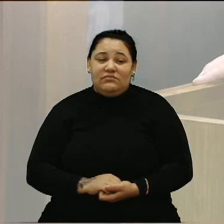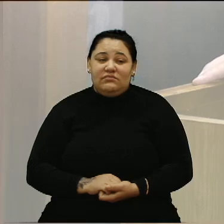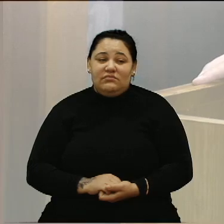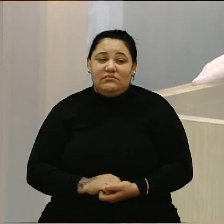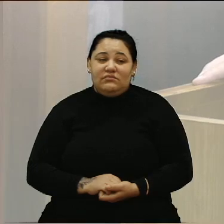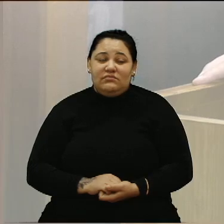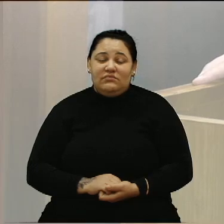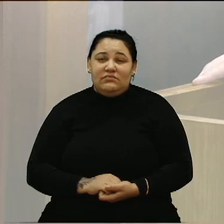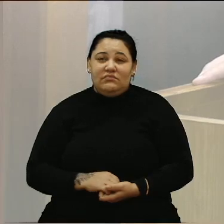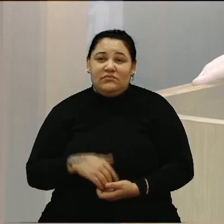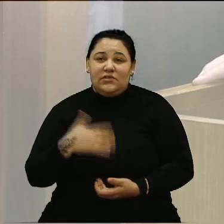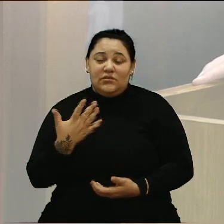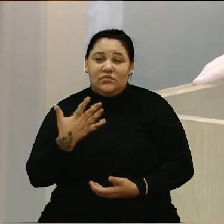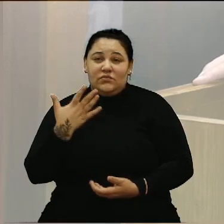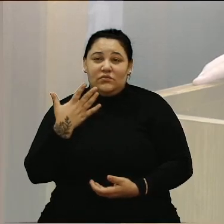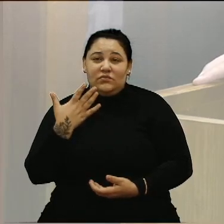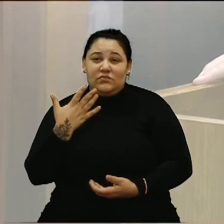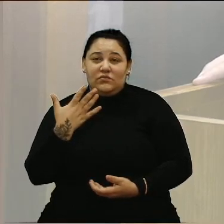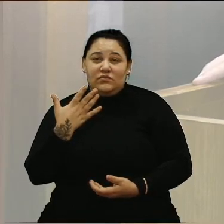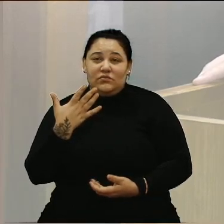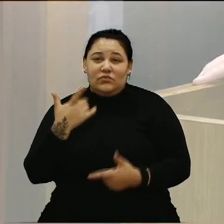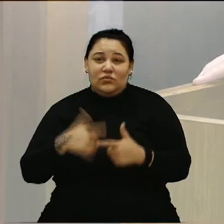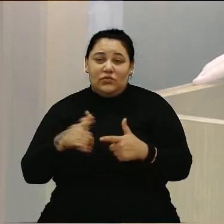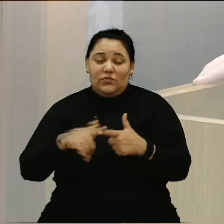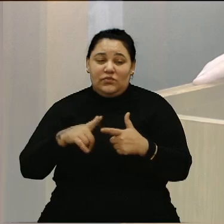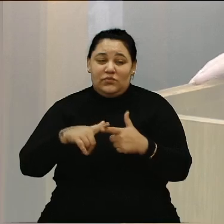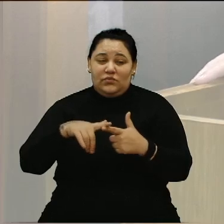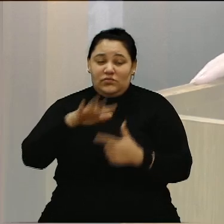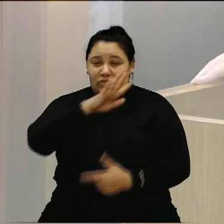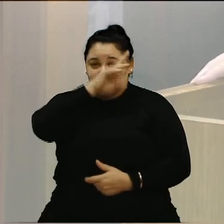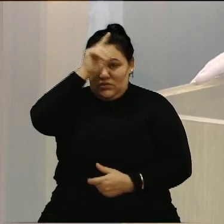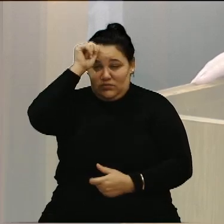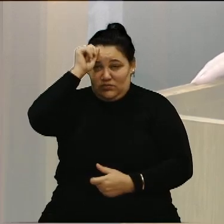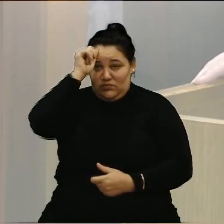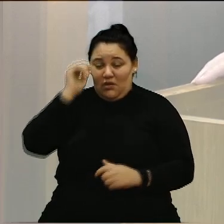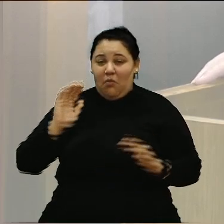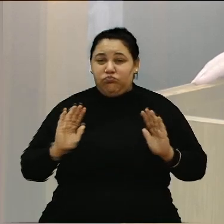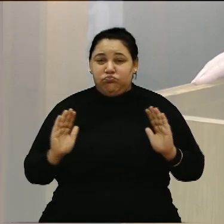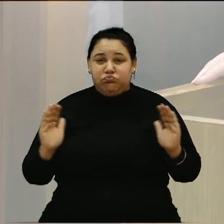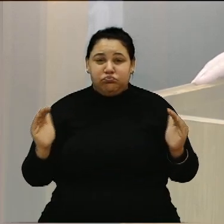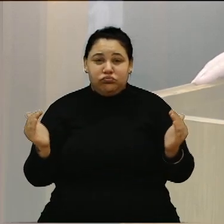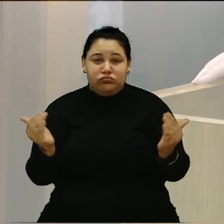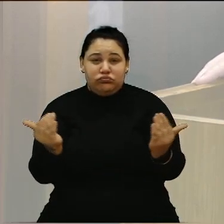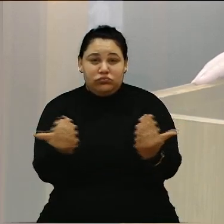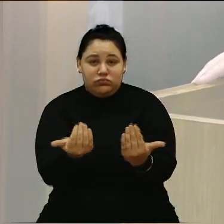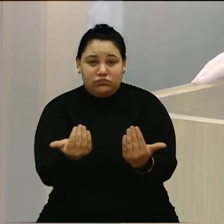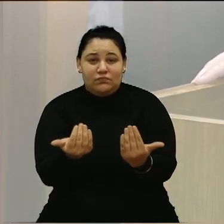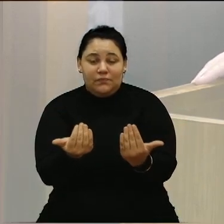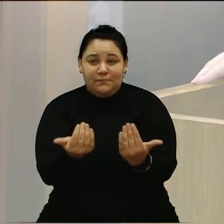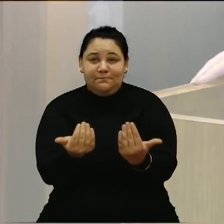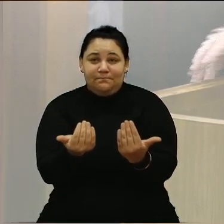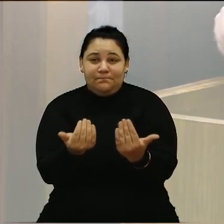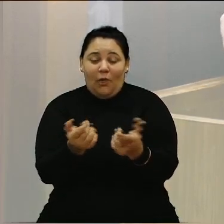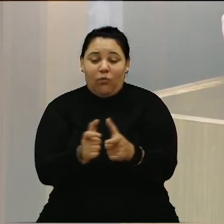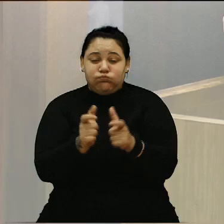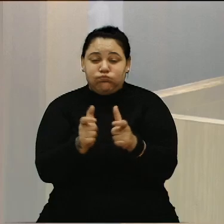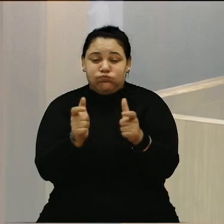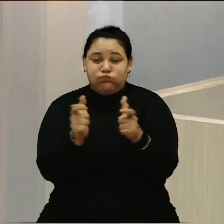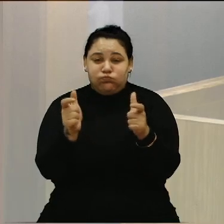para todos os nossos municípios, a proteção das encostas, que com o aumento destas chuvas, a